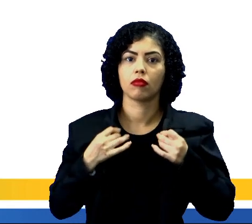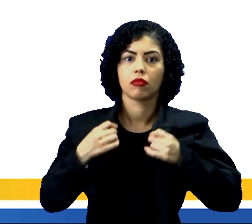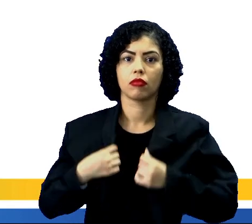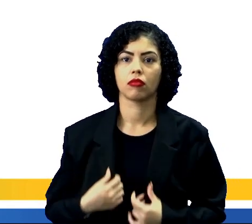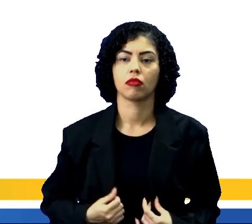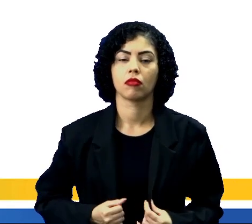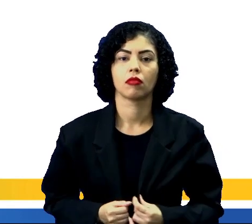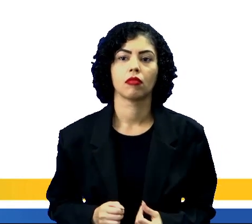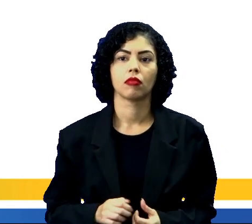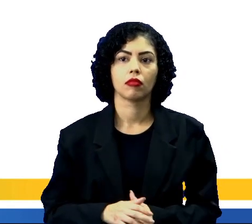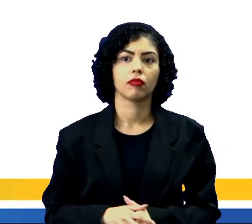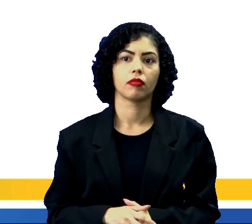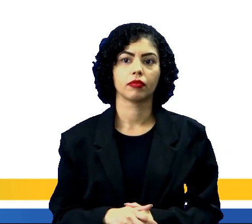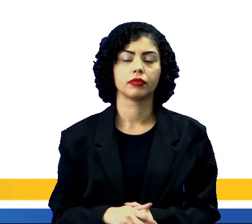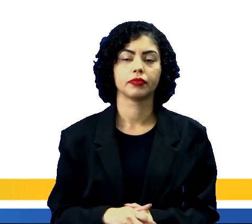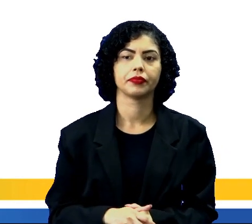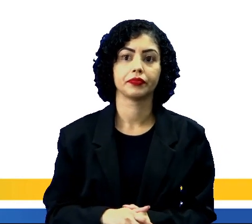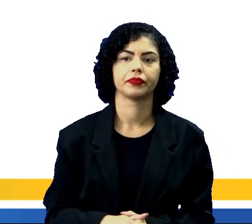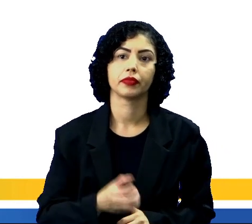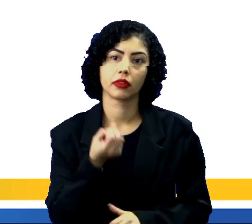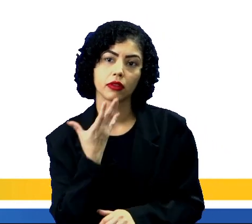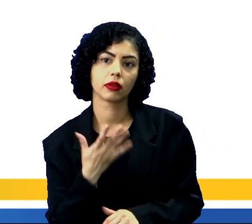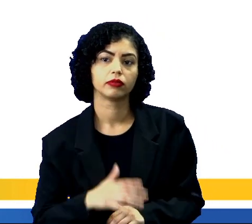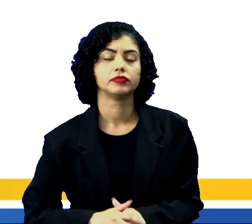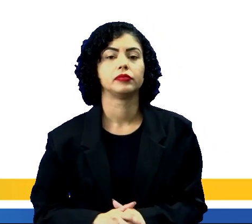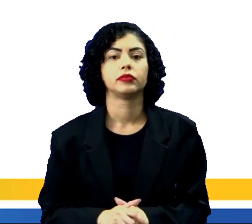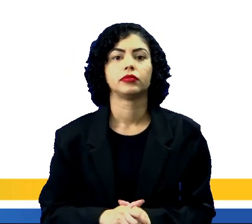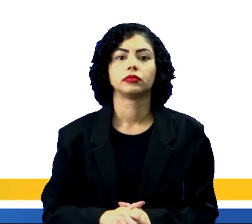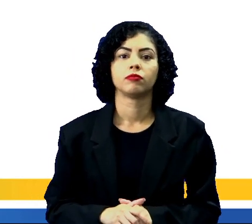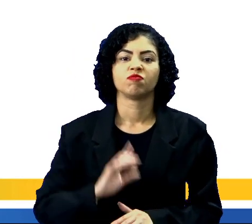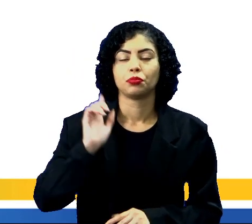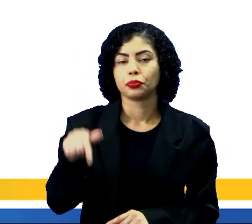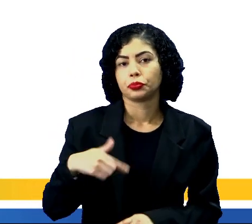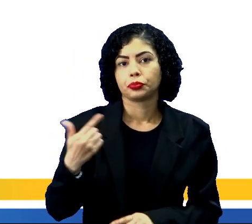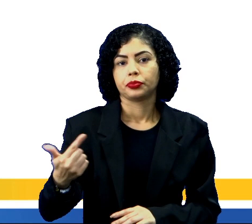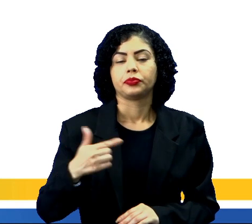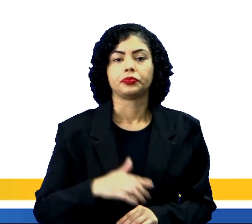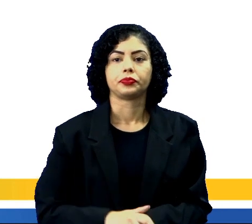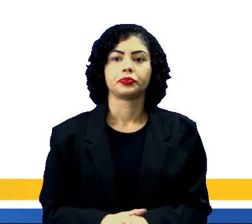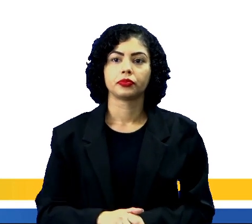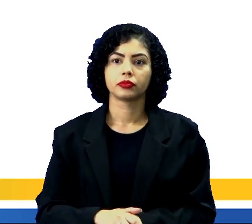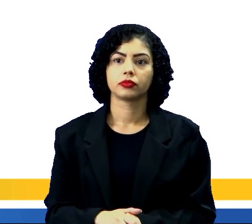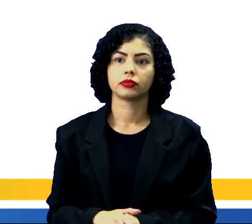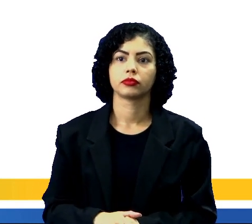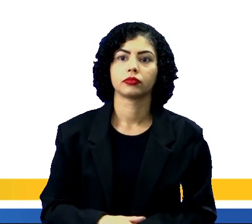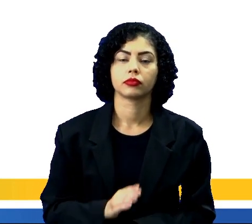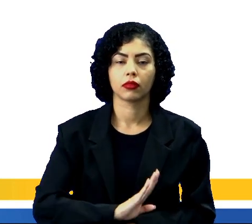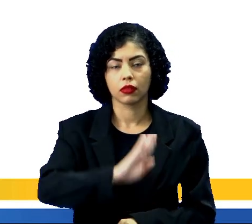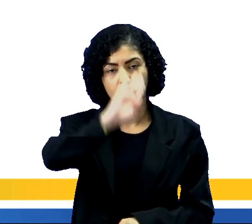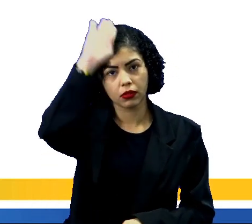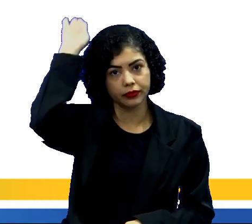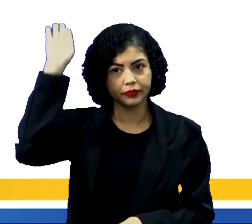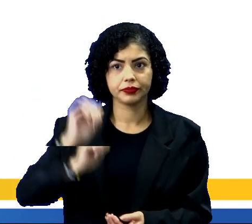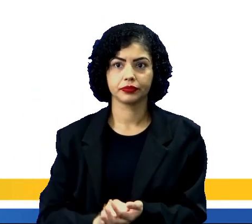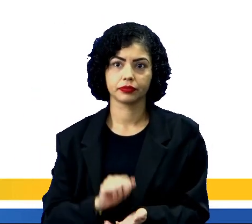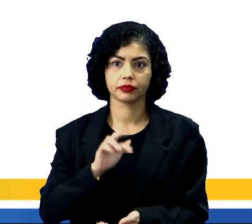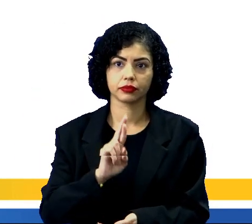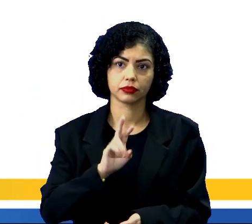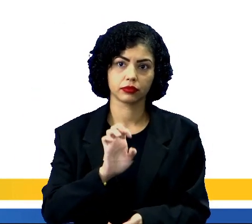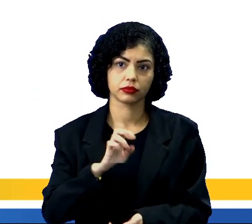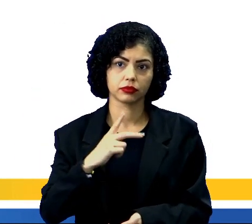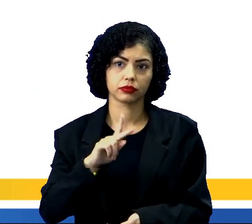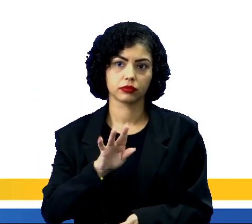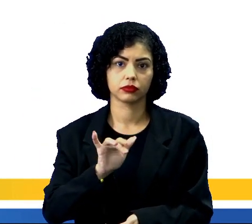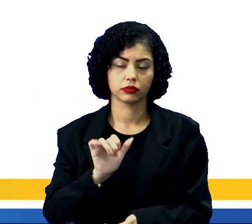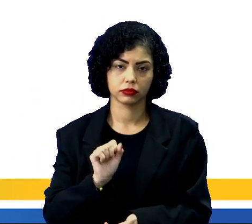no topo. Bom, logo depois, Roma se tornaria uma república